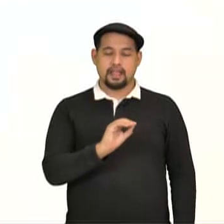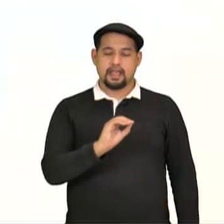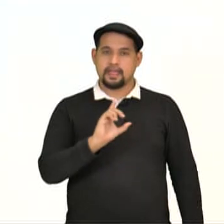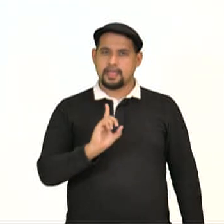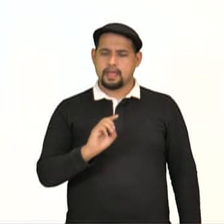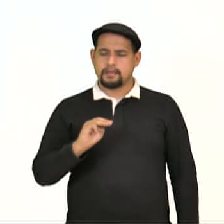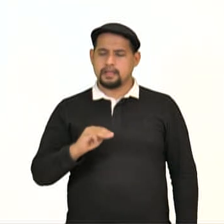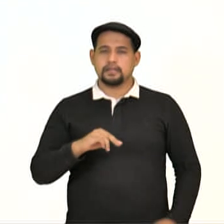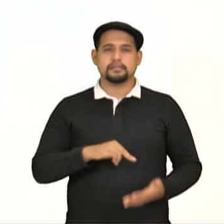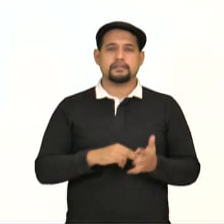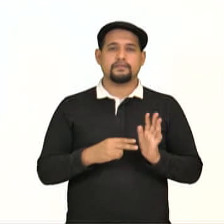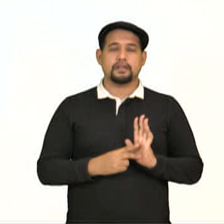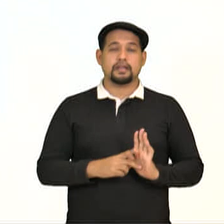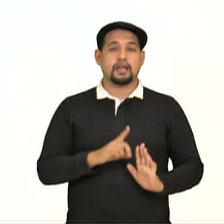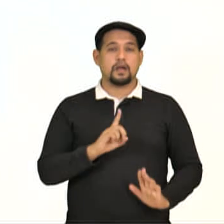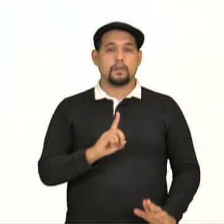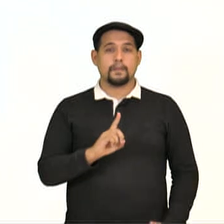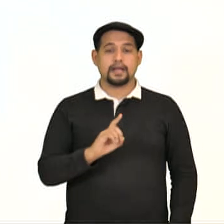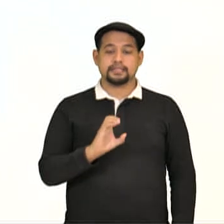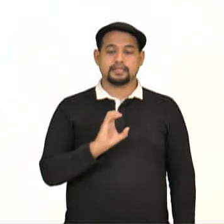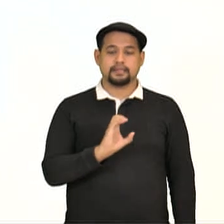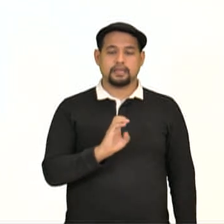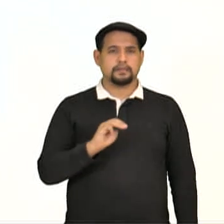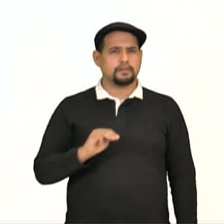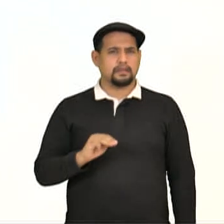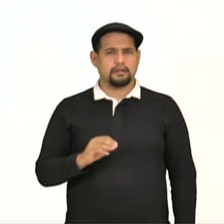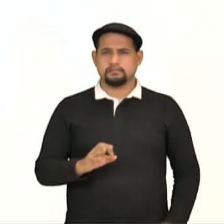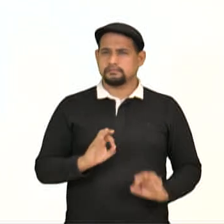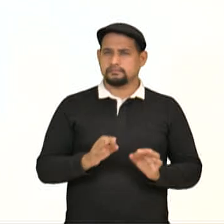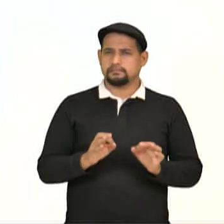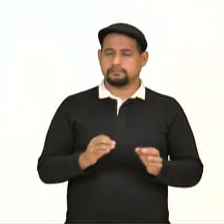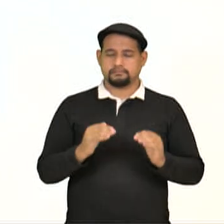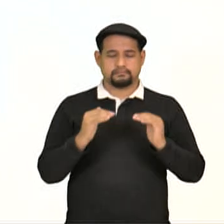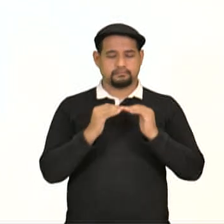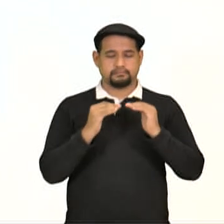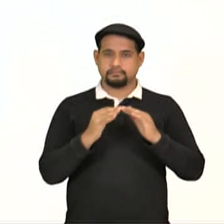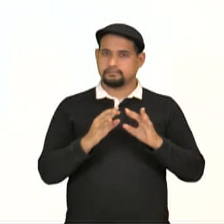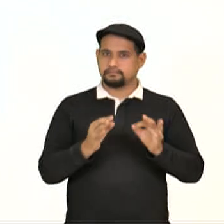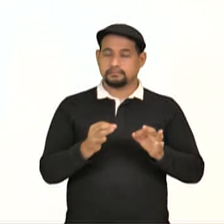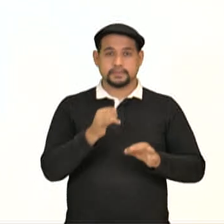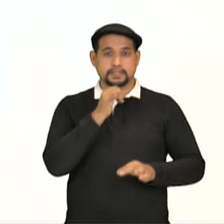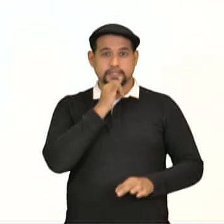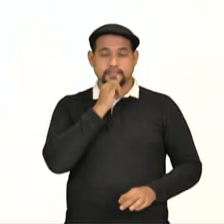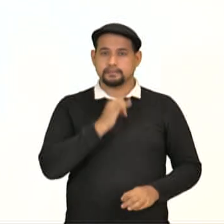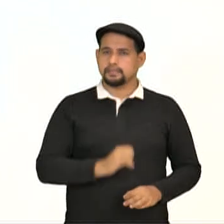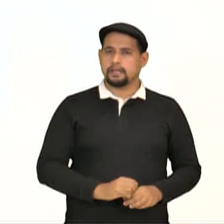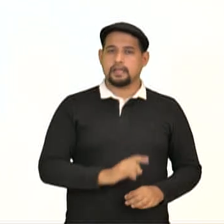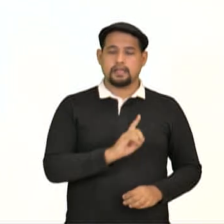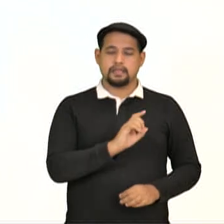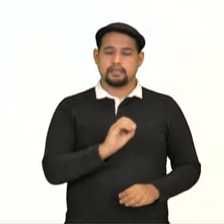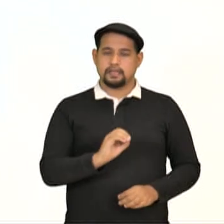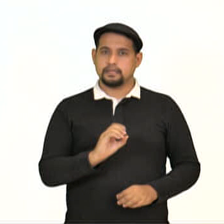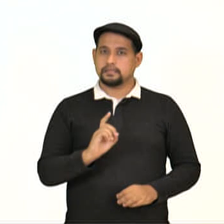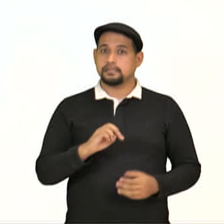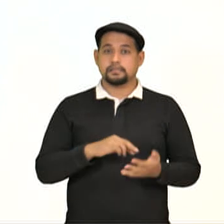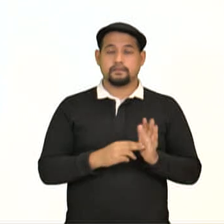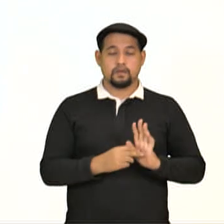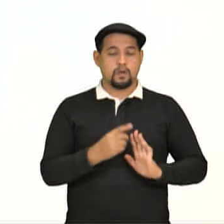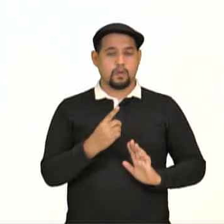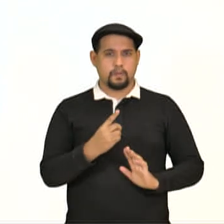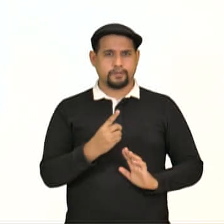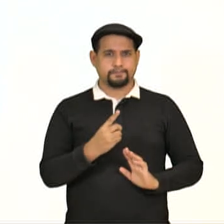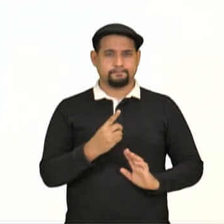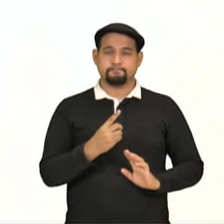milhar equivale a uma centena de milhar. Não é pela equivalência? Se eu tenho 10 dezenas, vira uma